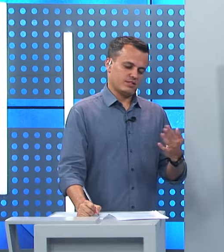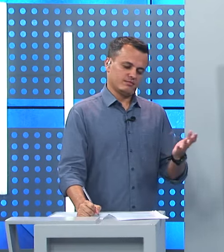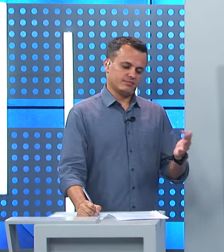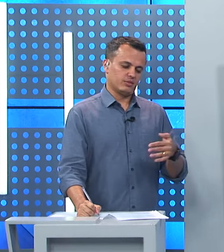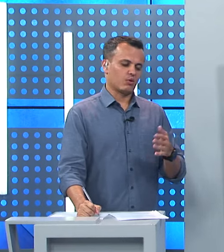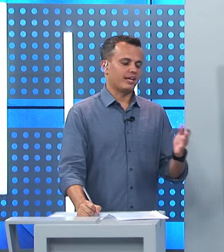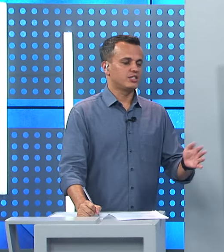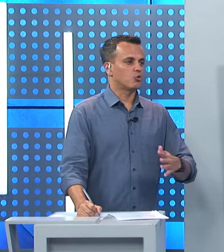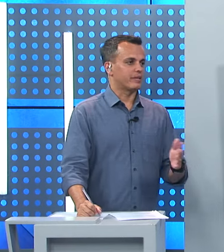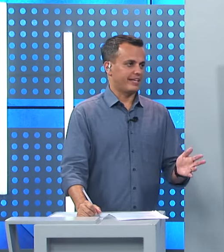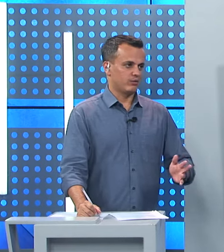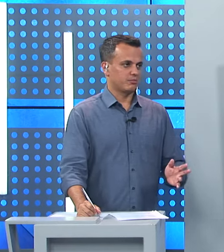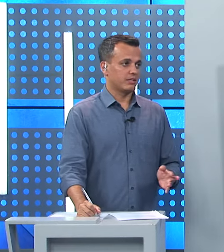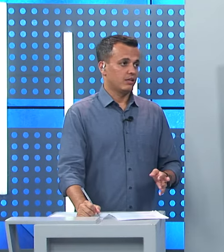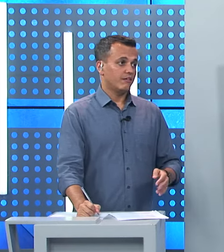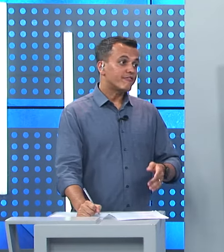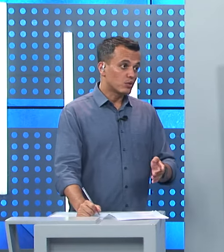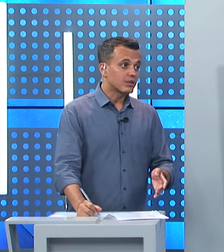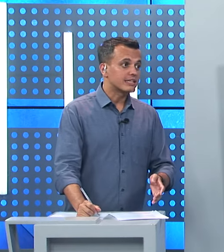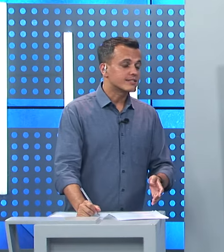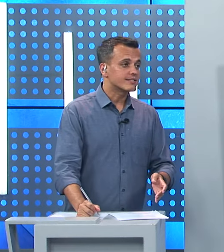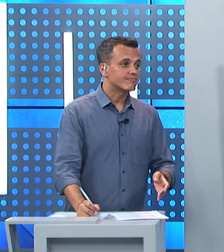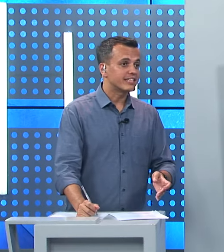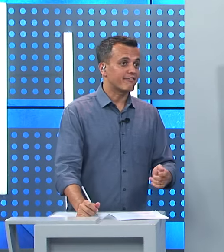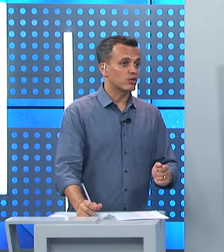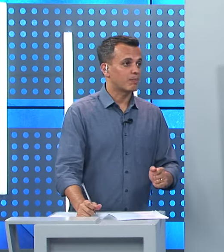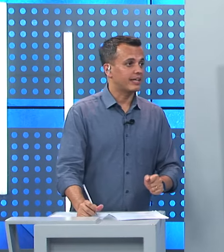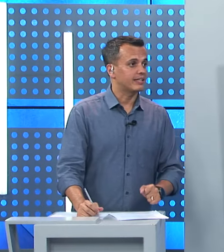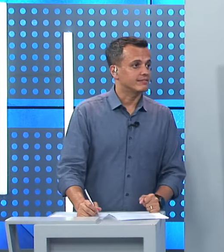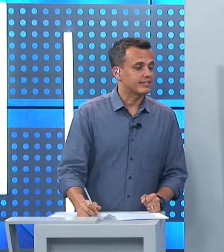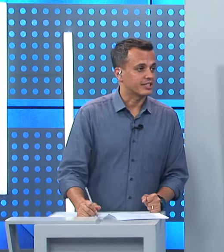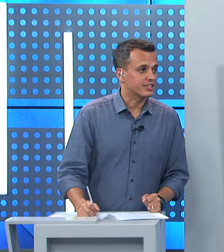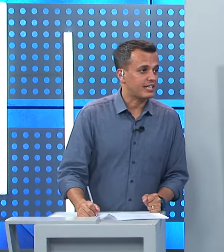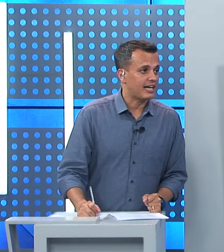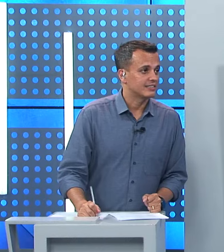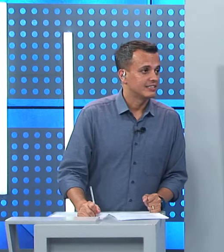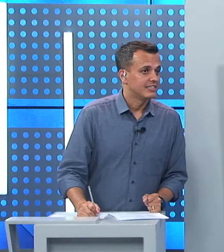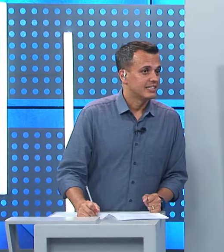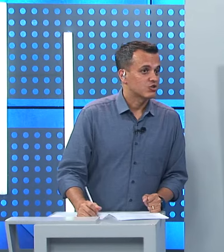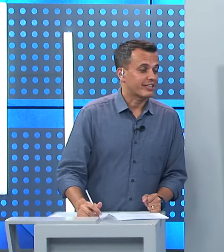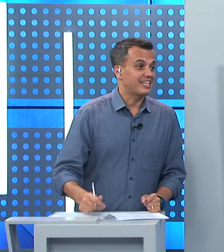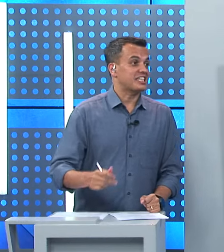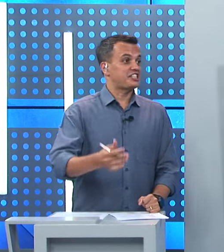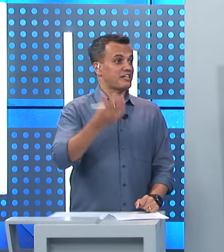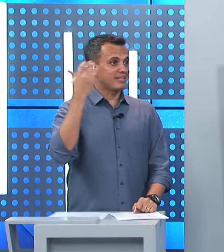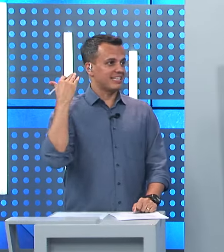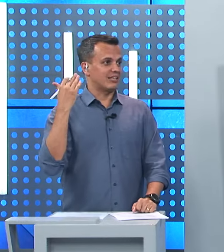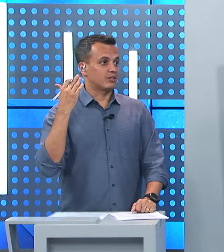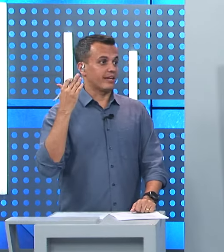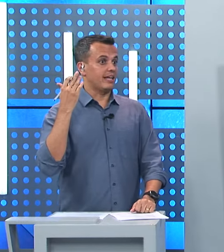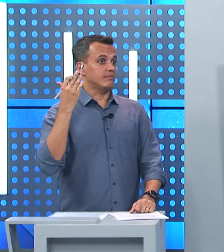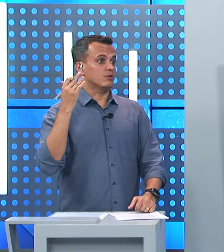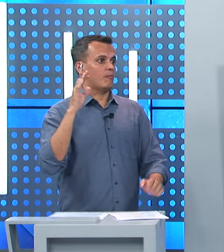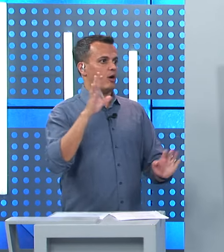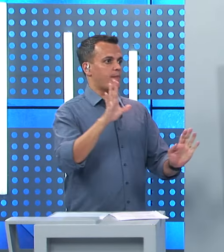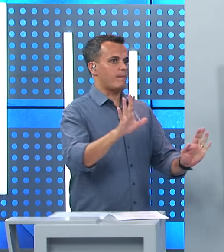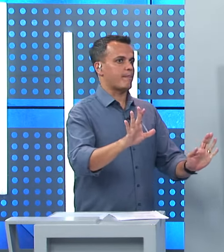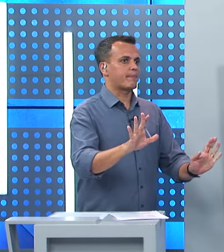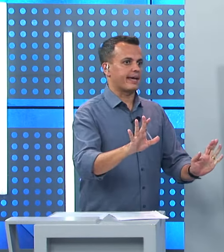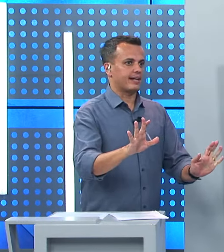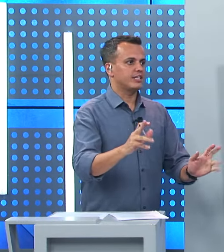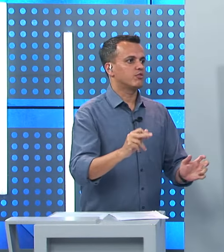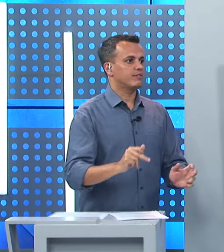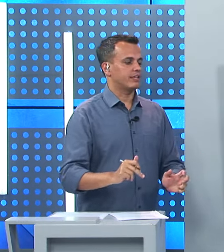pensando se não é o grande ou o pequeno time, viu o lance e falou para ele, tem que checar. Só que ele já tinha mandado, então aí ele,